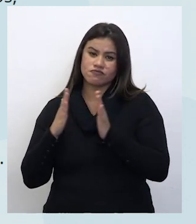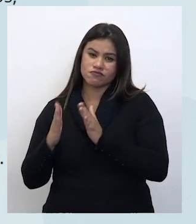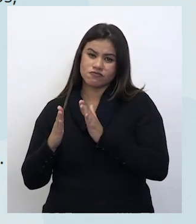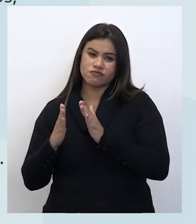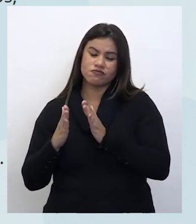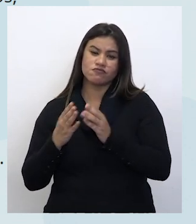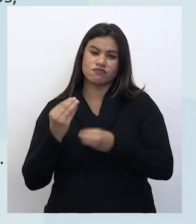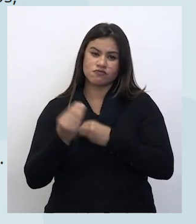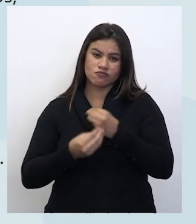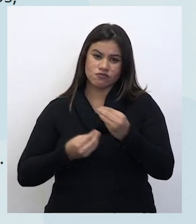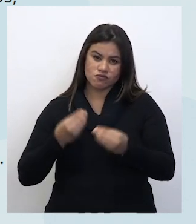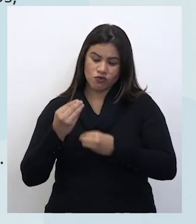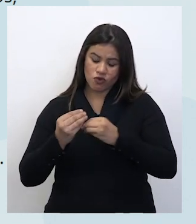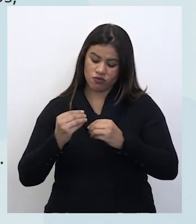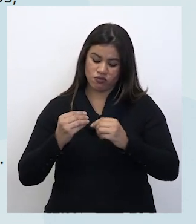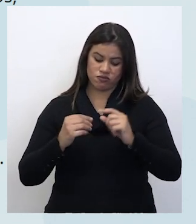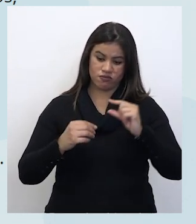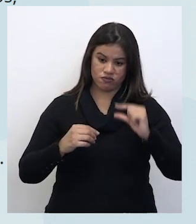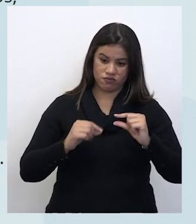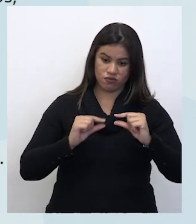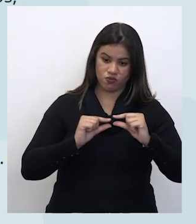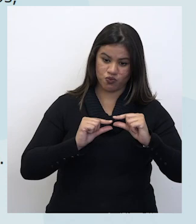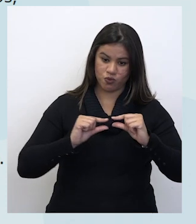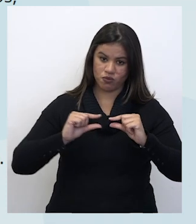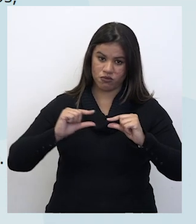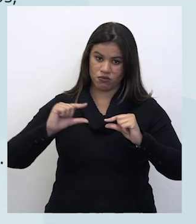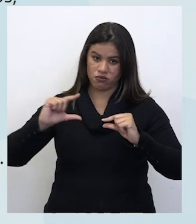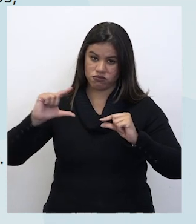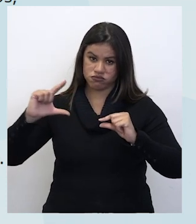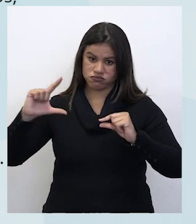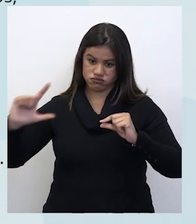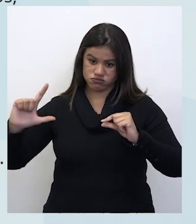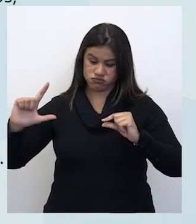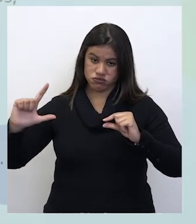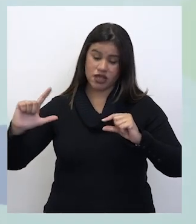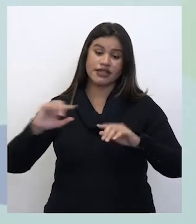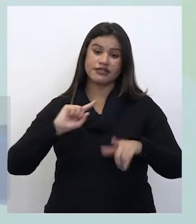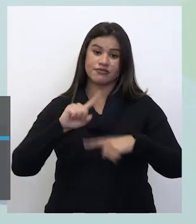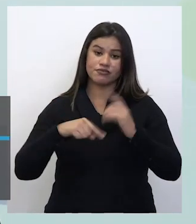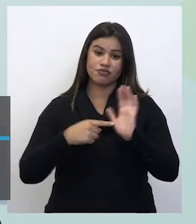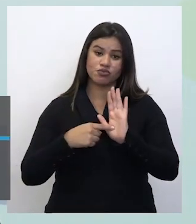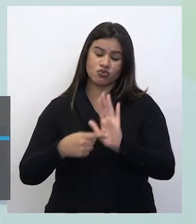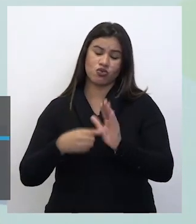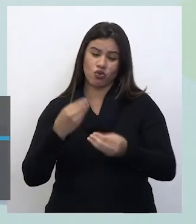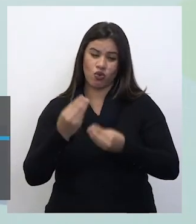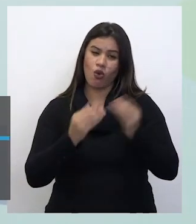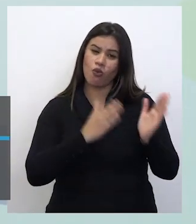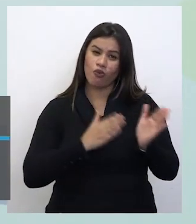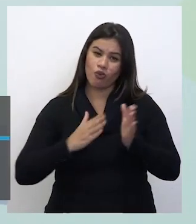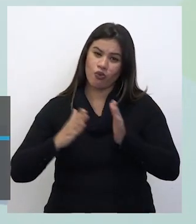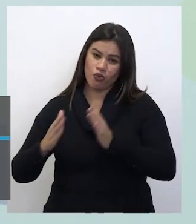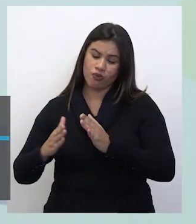ordenadas em um percurso crescente. E eu vou mostrar para vocês onde é que a gente percebe claramente essa organização